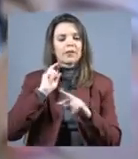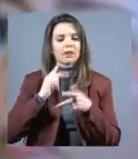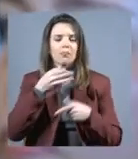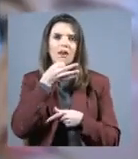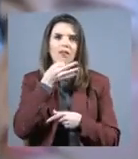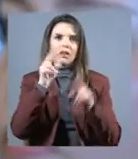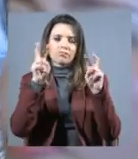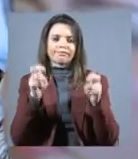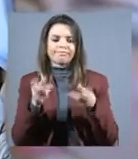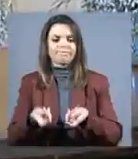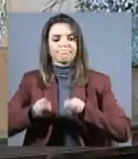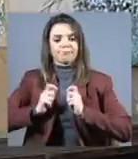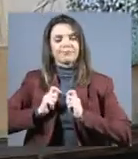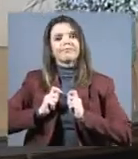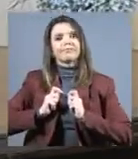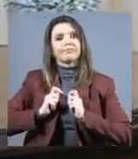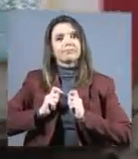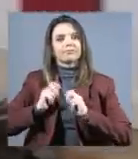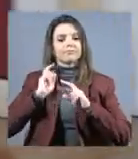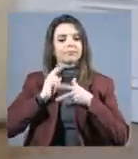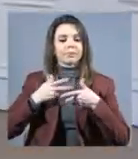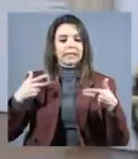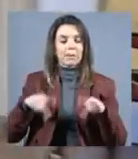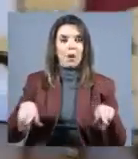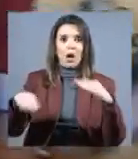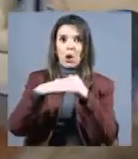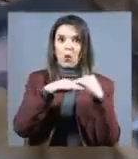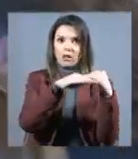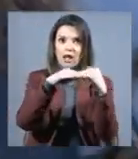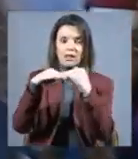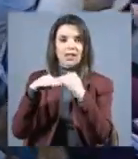posse do Conselho Municipal para a Igualdade e Não Discriminação da autarquia.